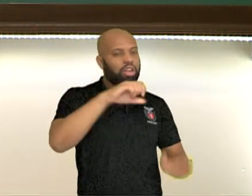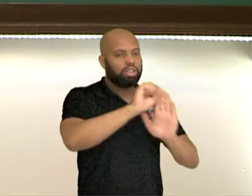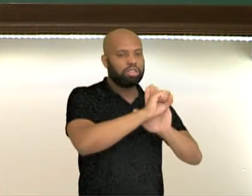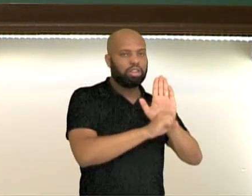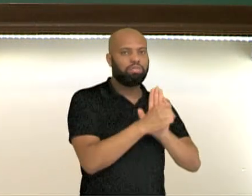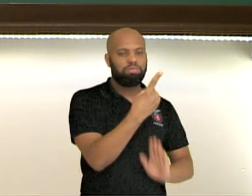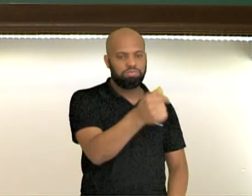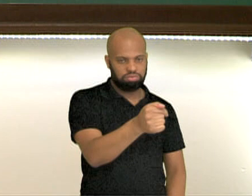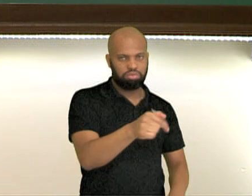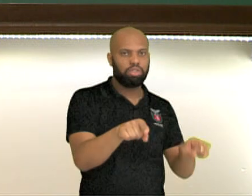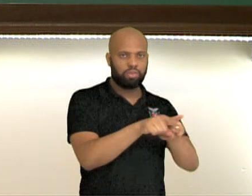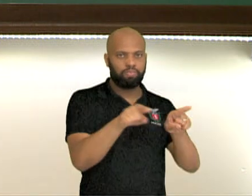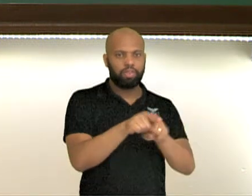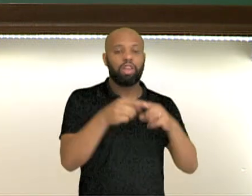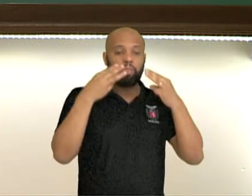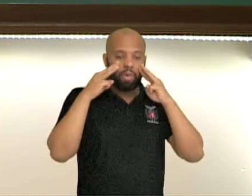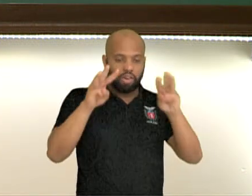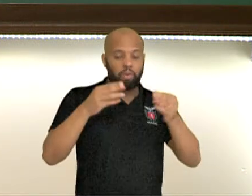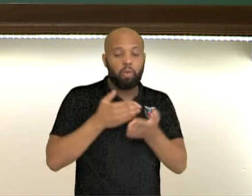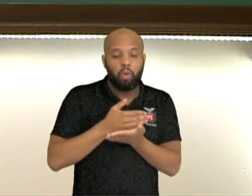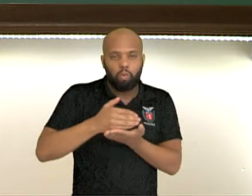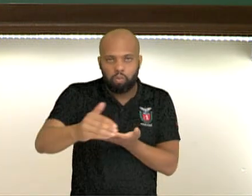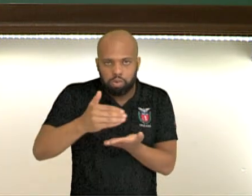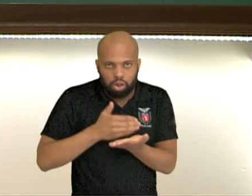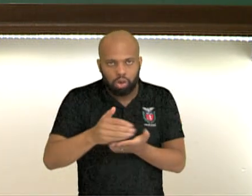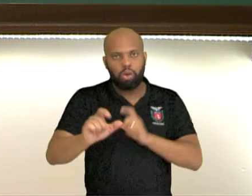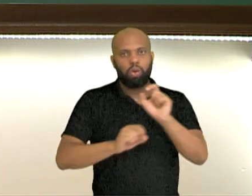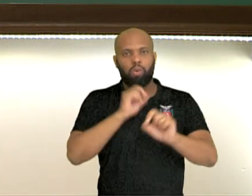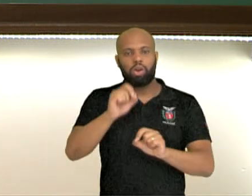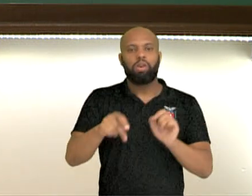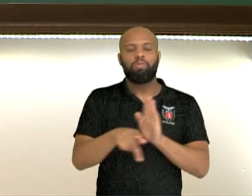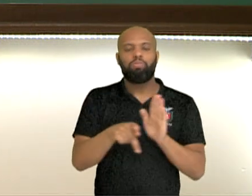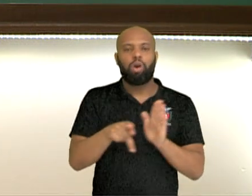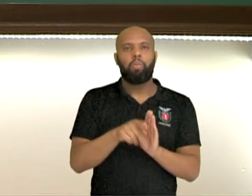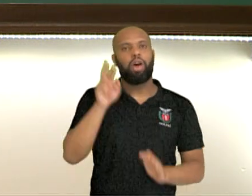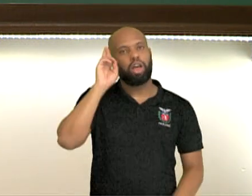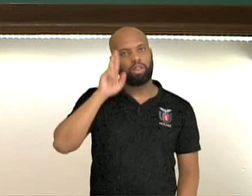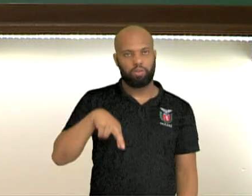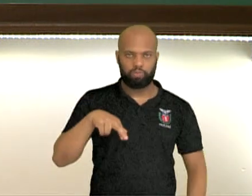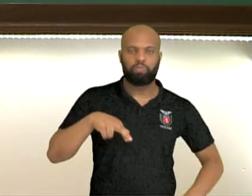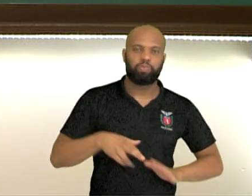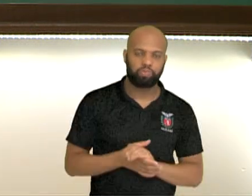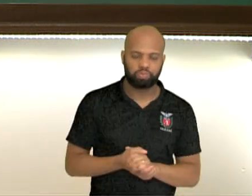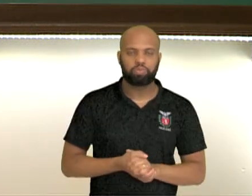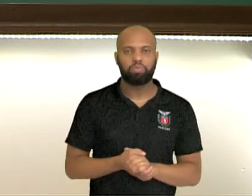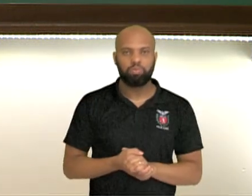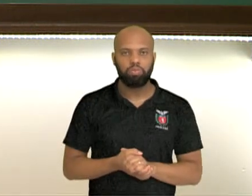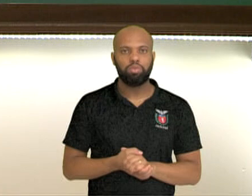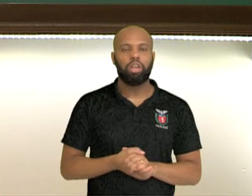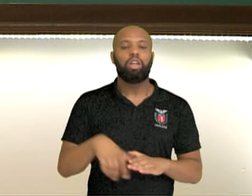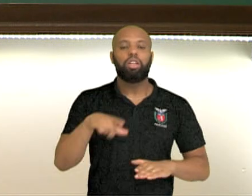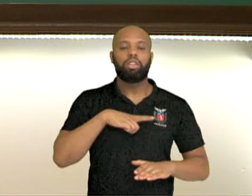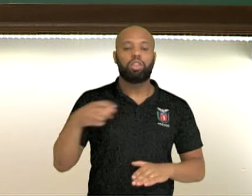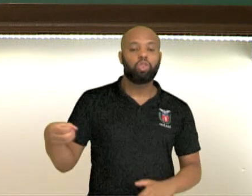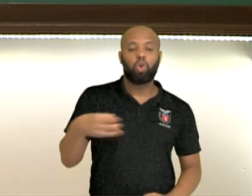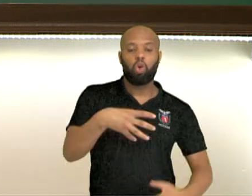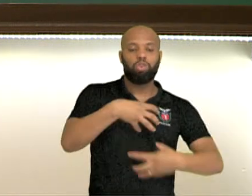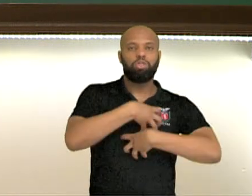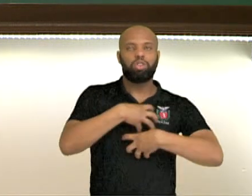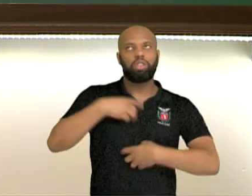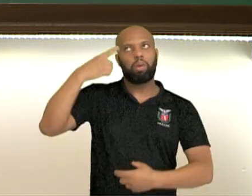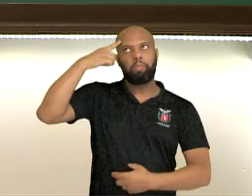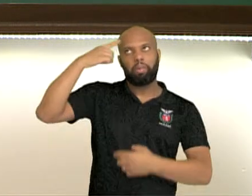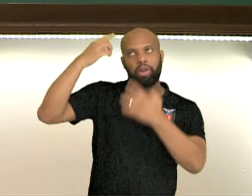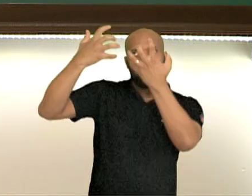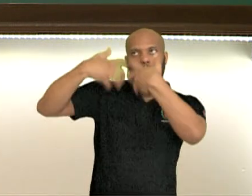Maquiavel já foi também um desses precursores, que era a questão da racionalidade, que era a questão do novo pensamento, de uma nova